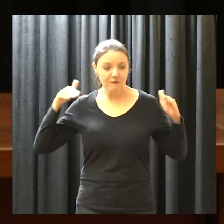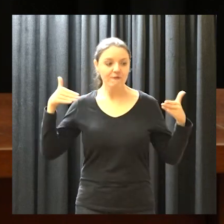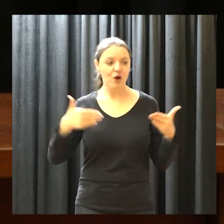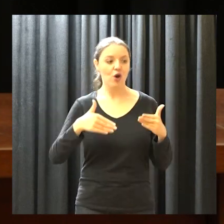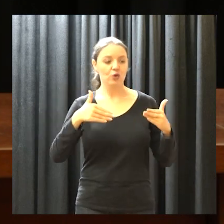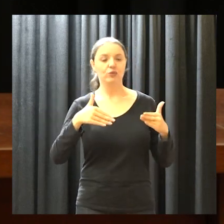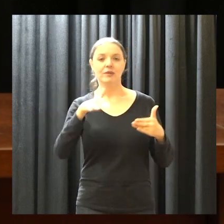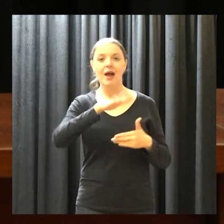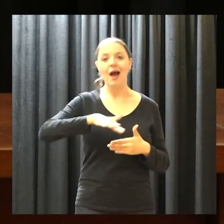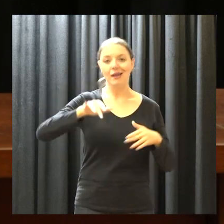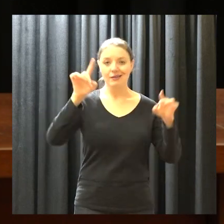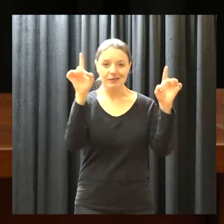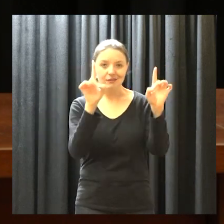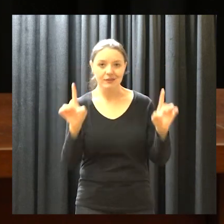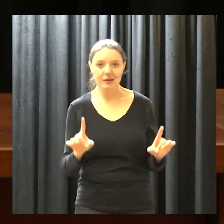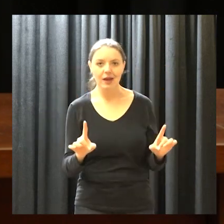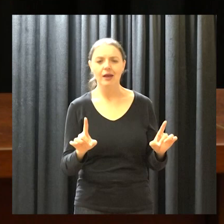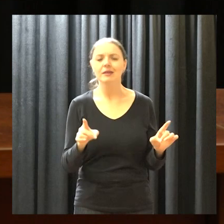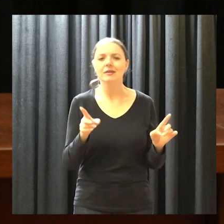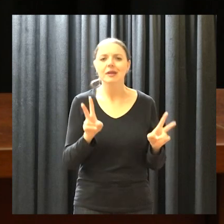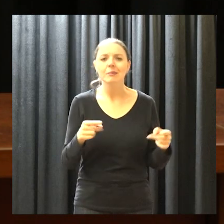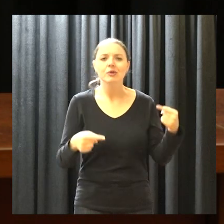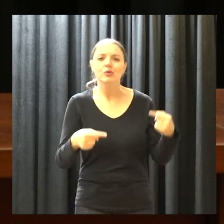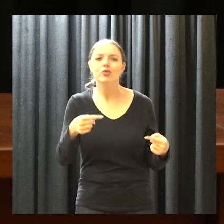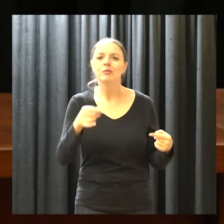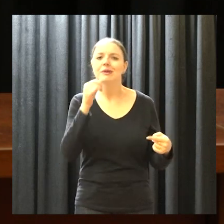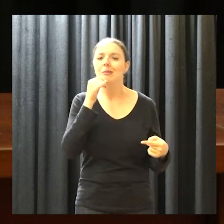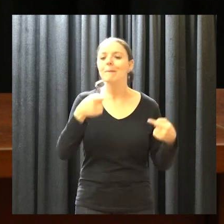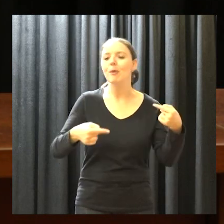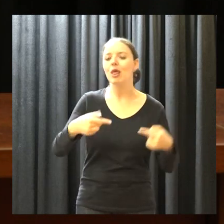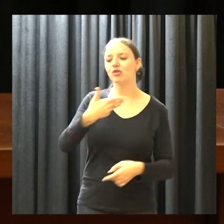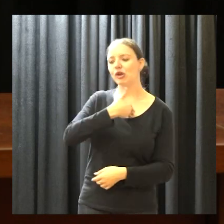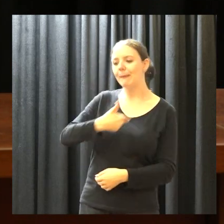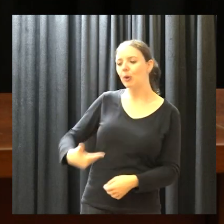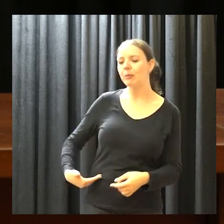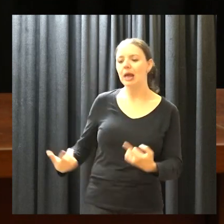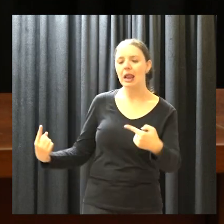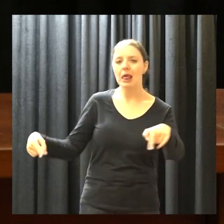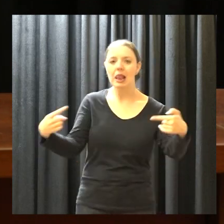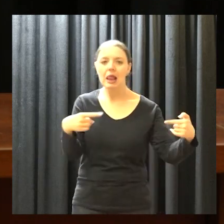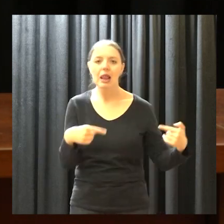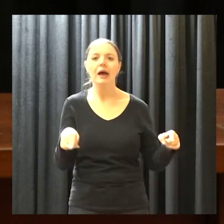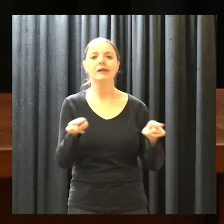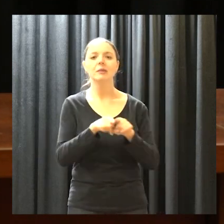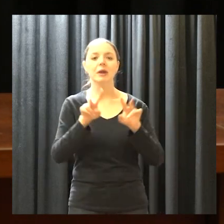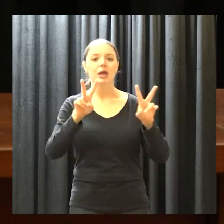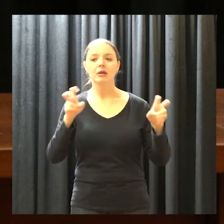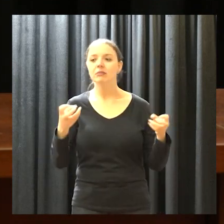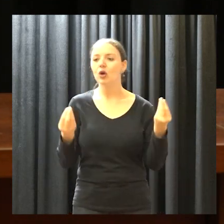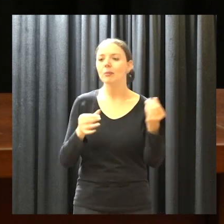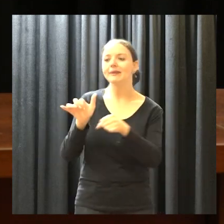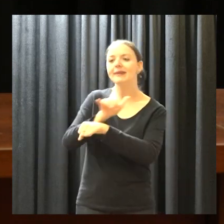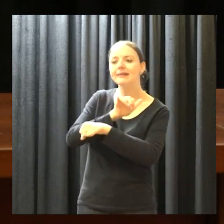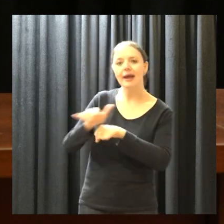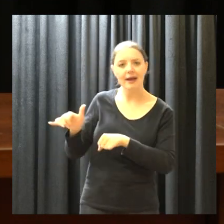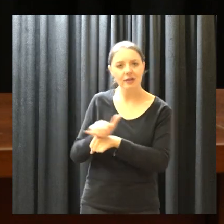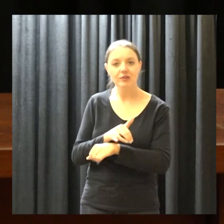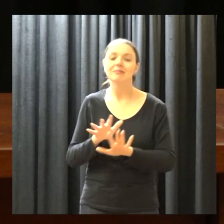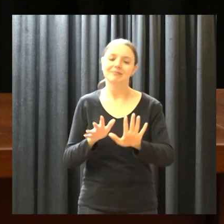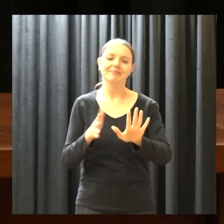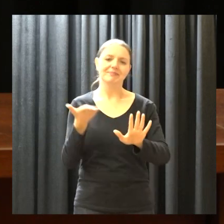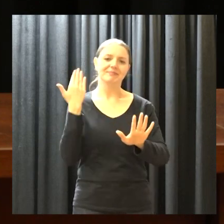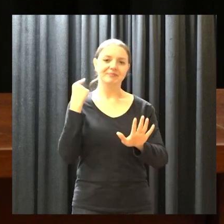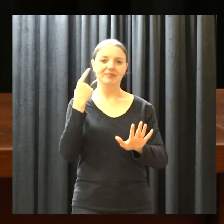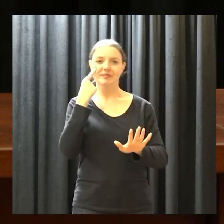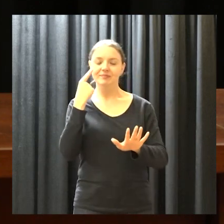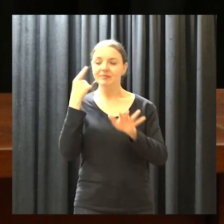sobre deficiência, né? A gente discutir política pública, a gente discutir intervenção, a gente discutir... Eu ouvi recentemente uma frase que eu achei